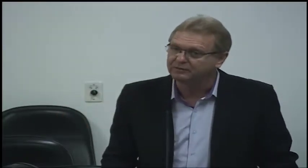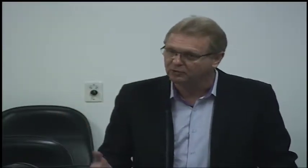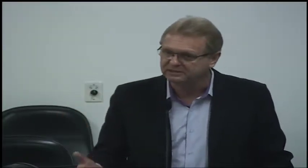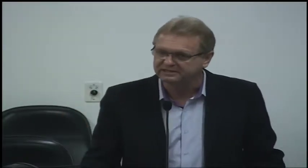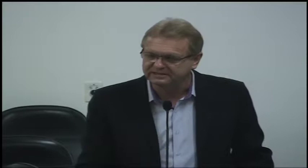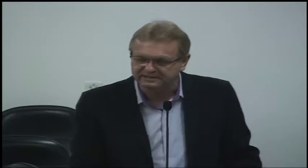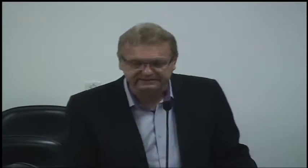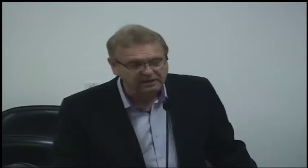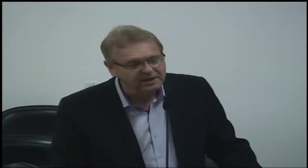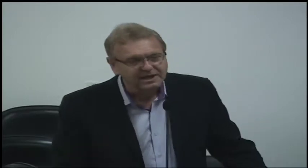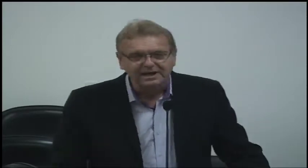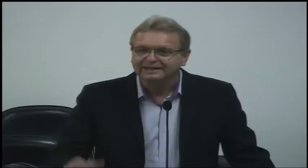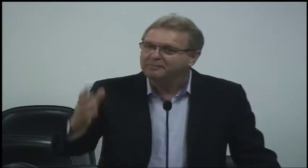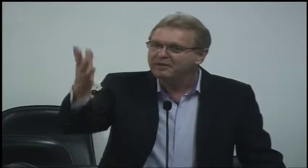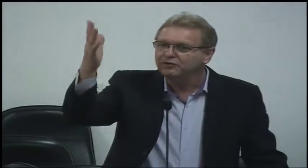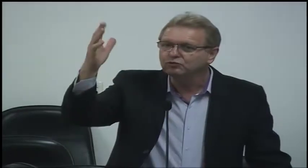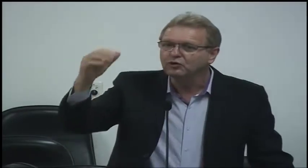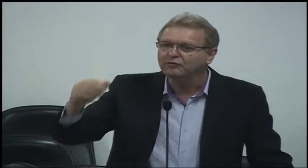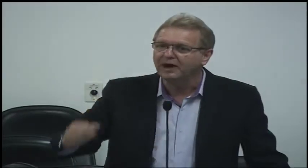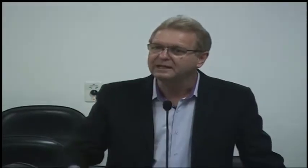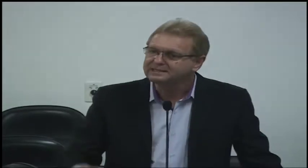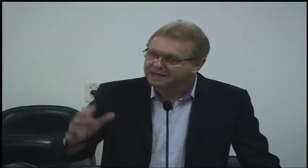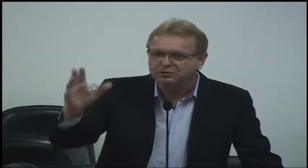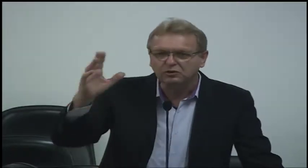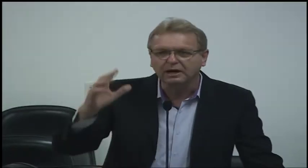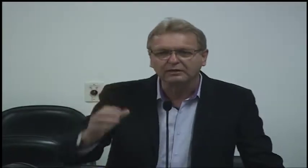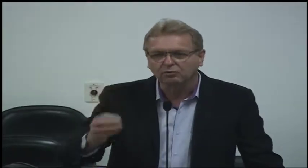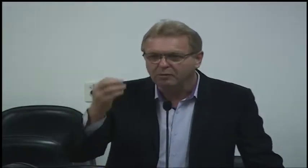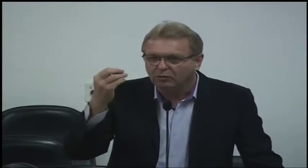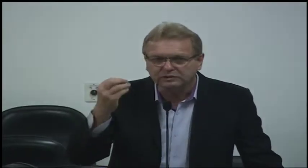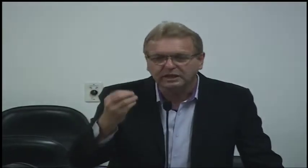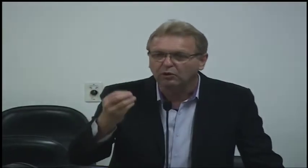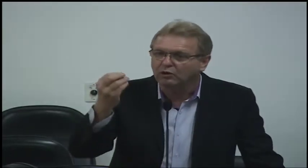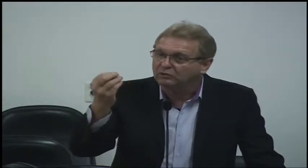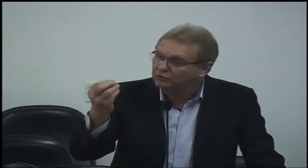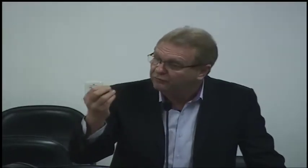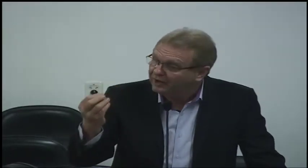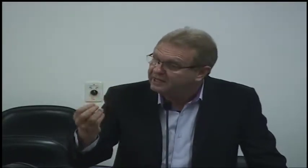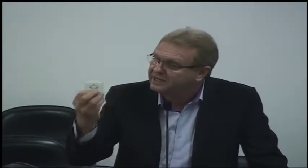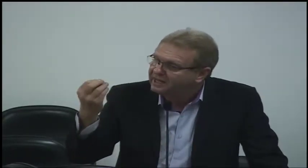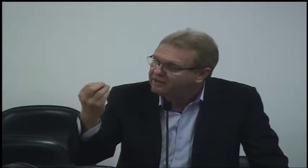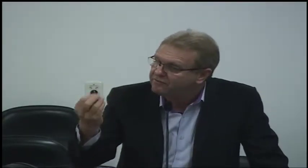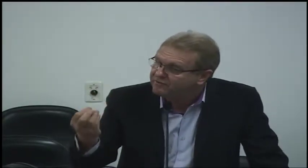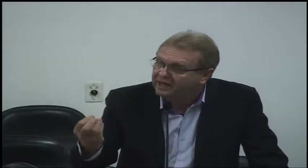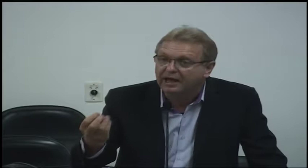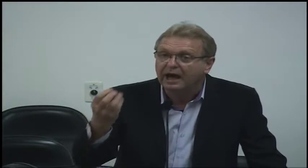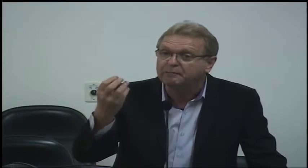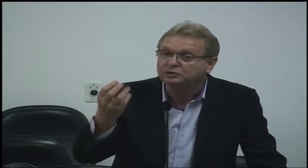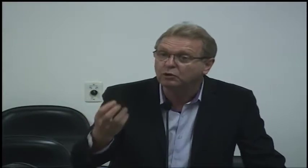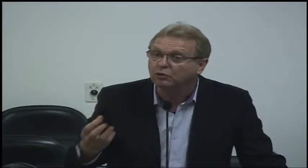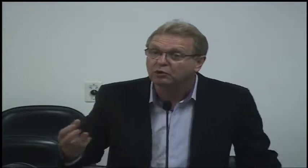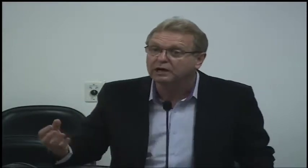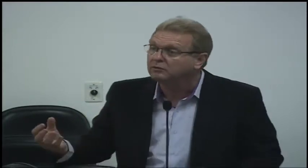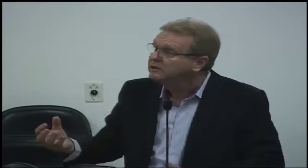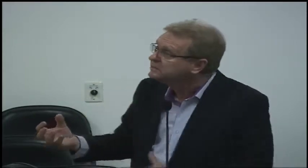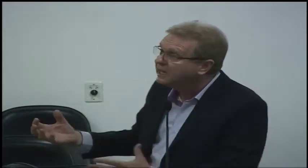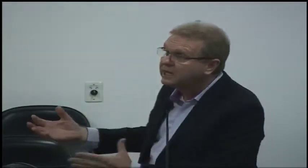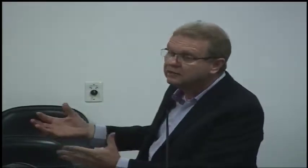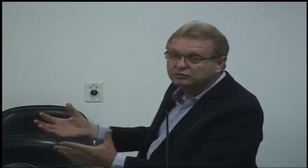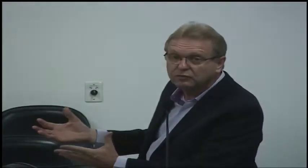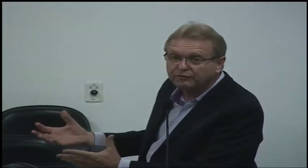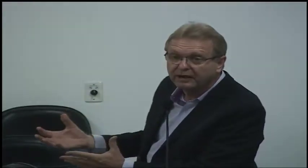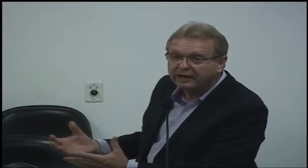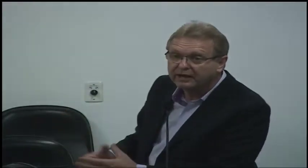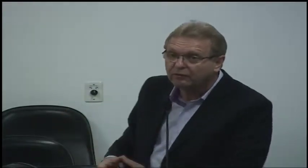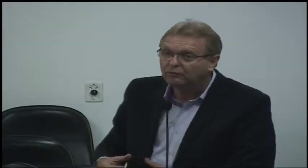das famosas tias. Também fica um sofá ali, sempre jogado. Como consegue colocar um sofá e ninguém vê a pessoa colocando,